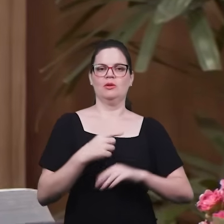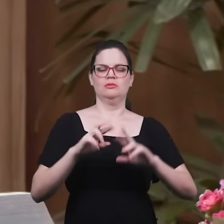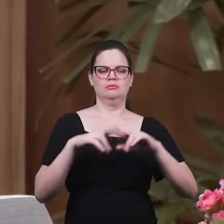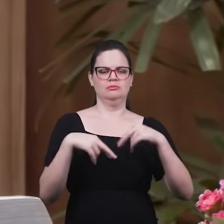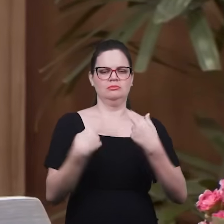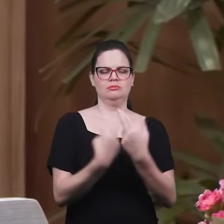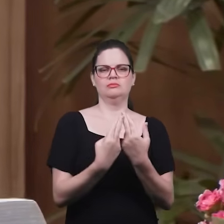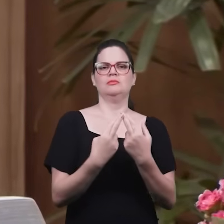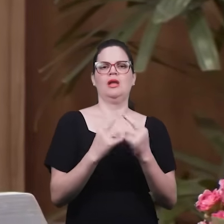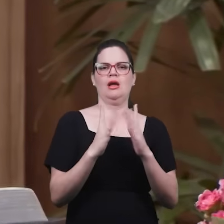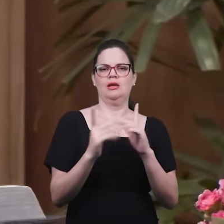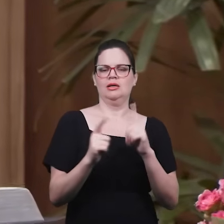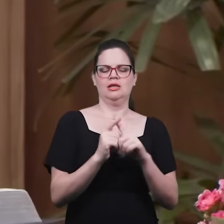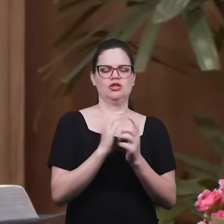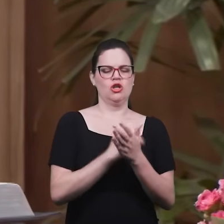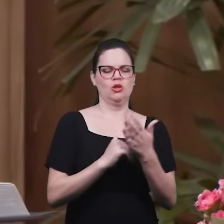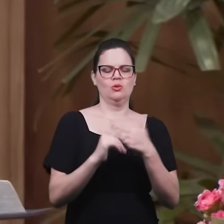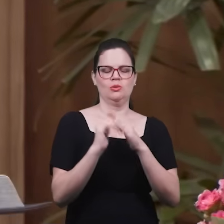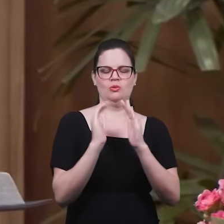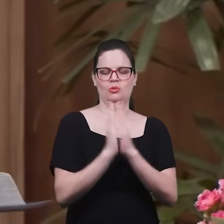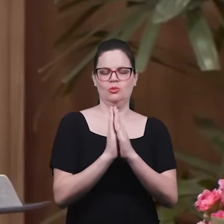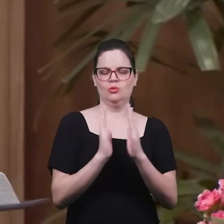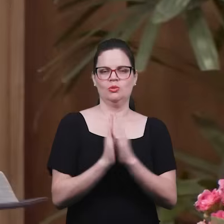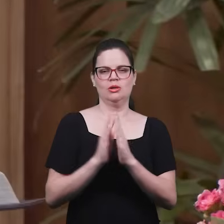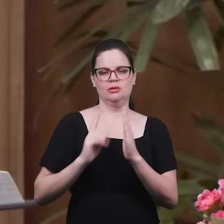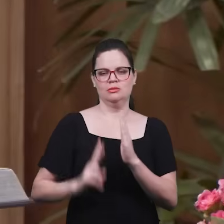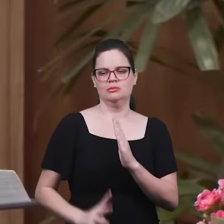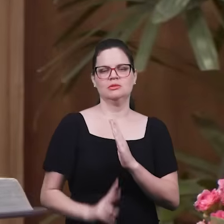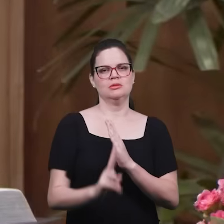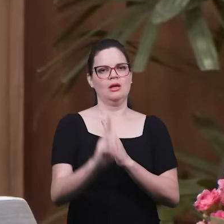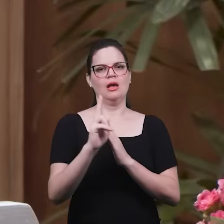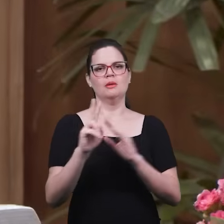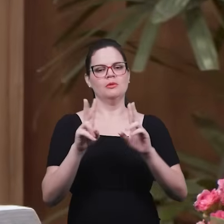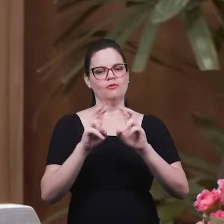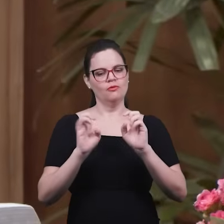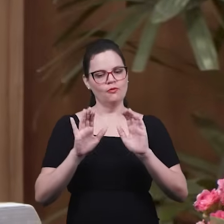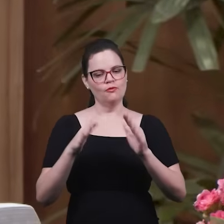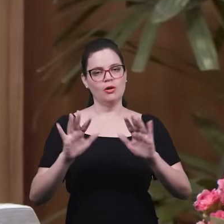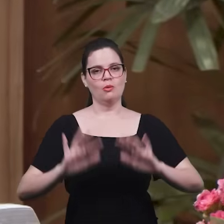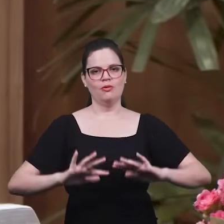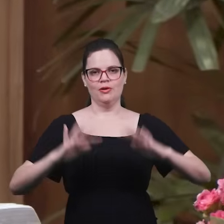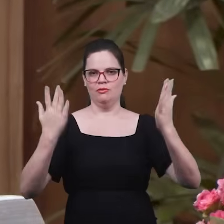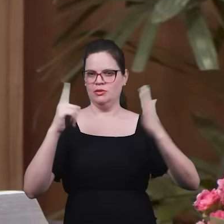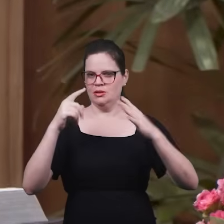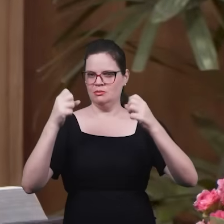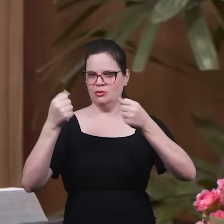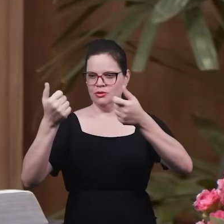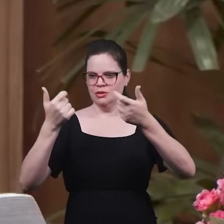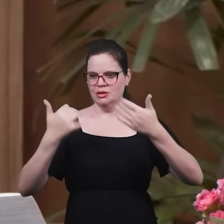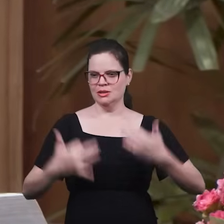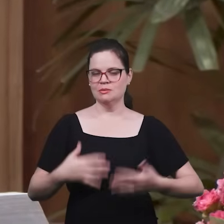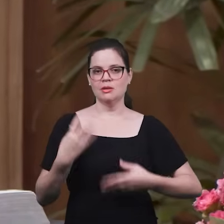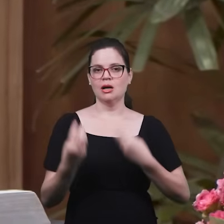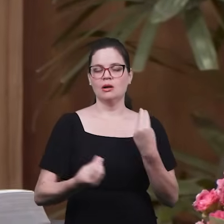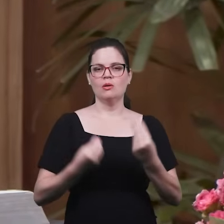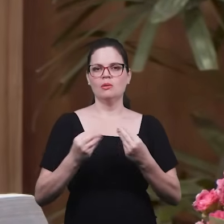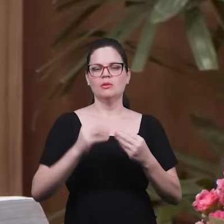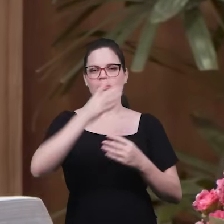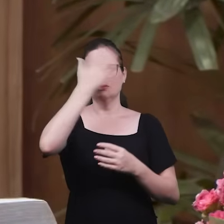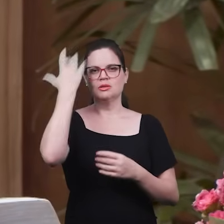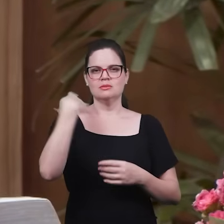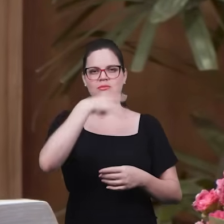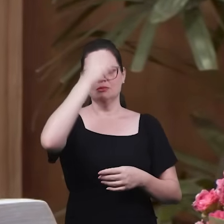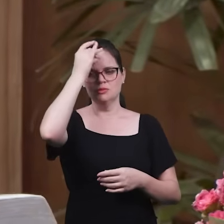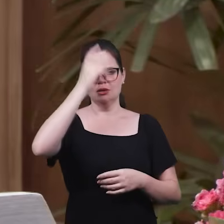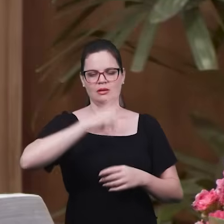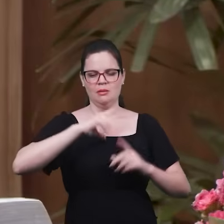em oração, em dedicação por este evento. O senhor poderia conversar um pouco sobre a obra que o Espírito Santo